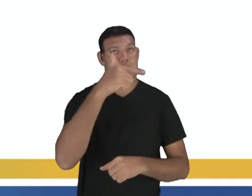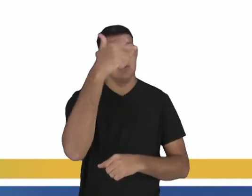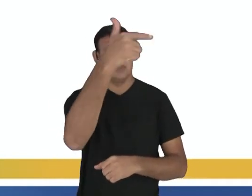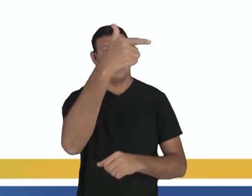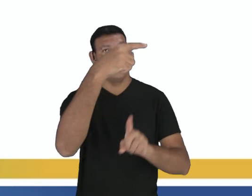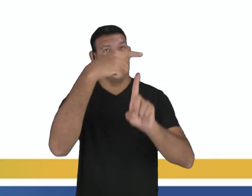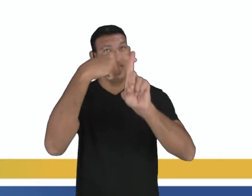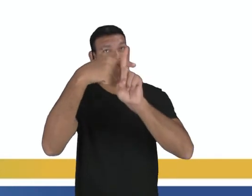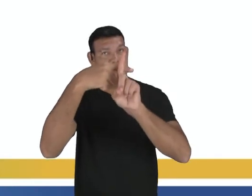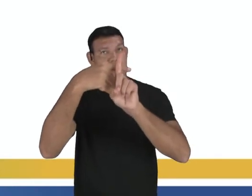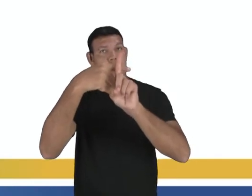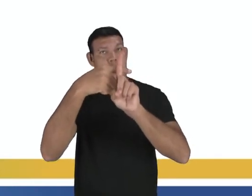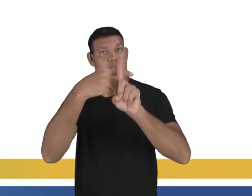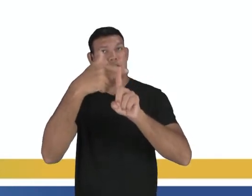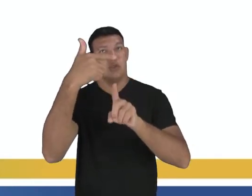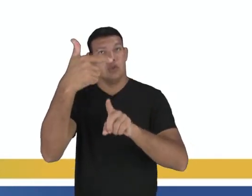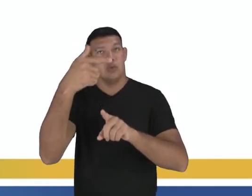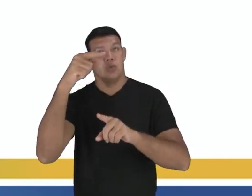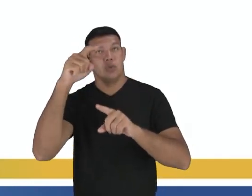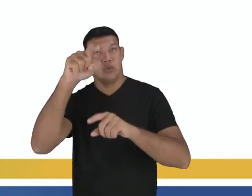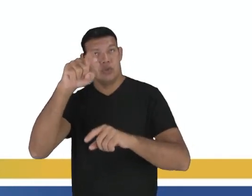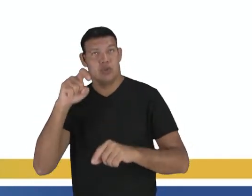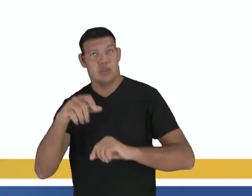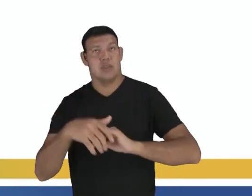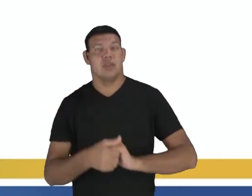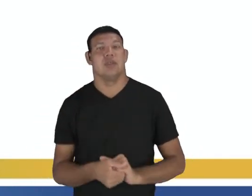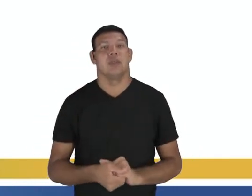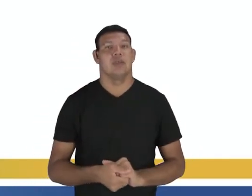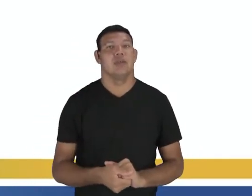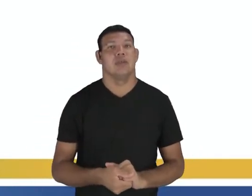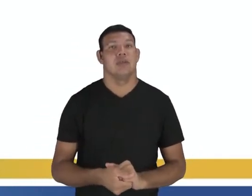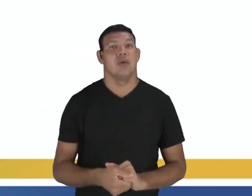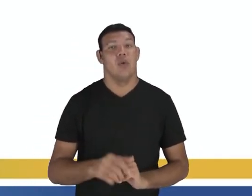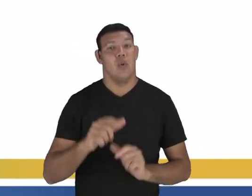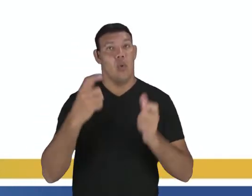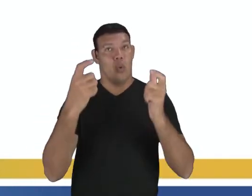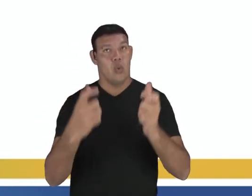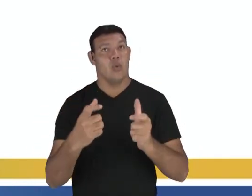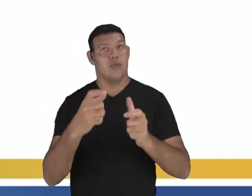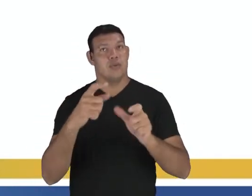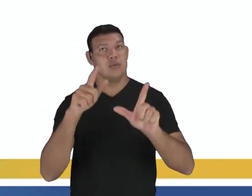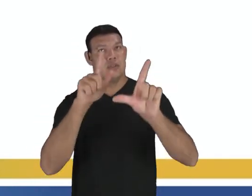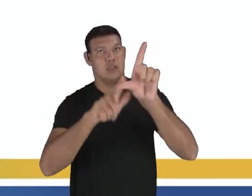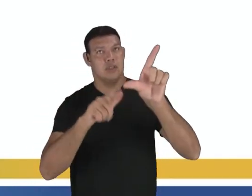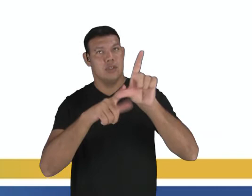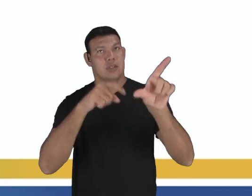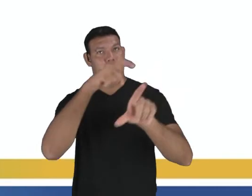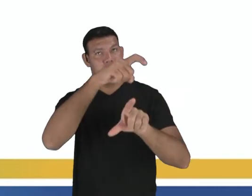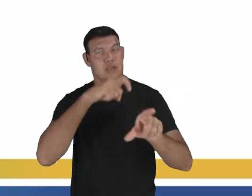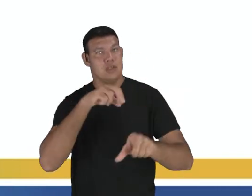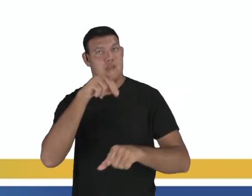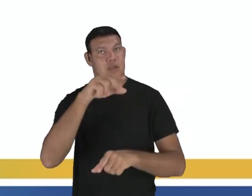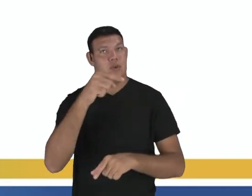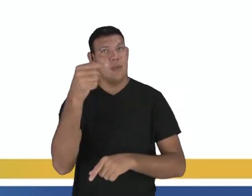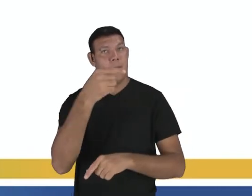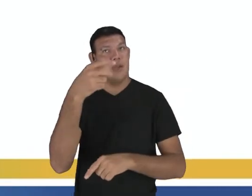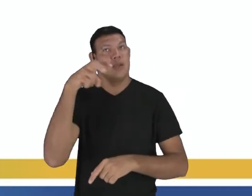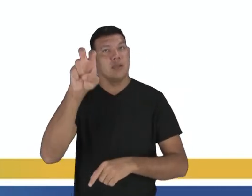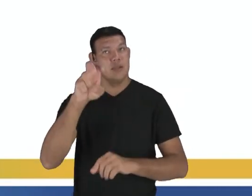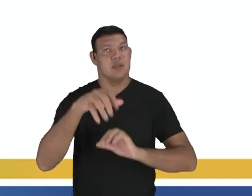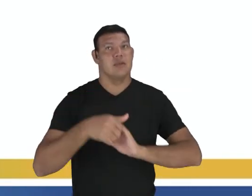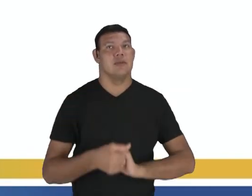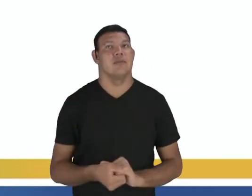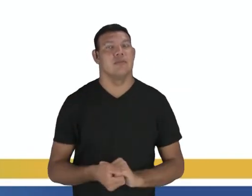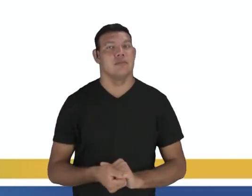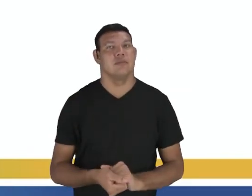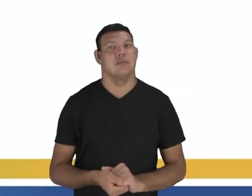de lembrar a vocês é que essa expressão aí, menos 5 elevado ao quadrado, é diferente dessa expressão do menos 5 elevado ao